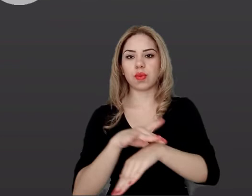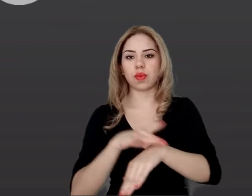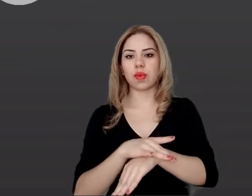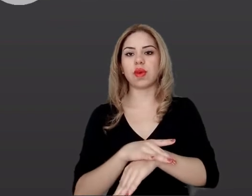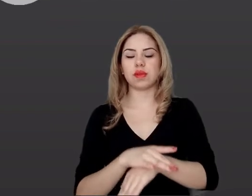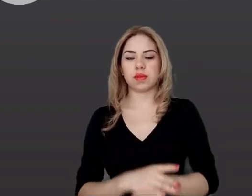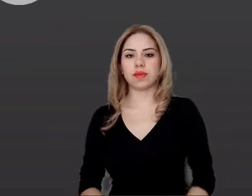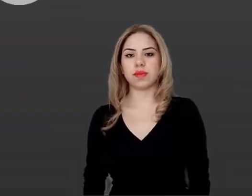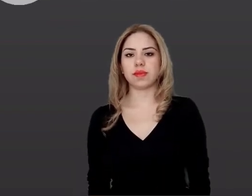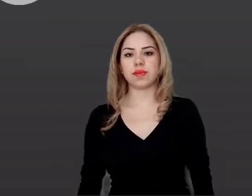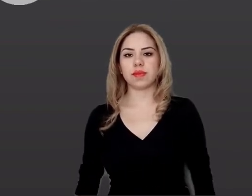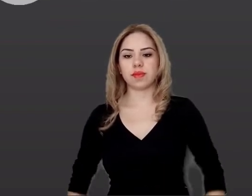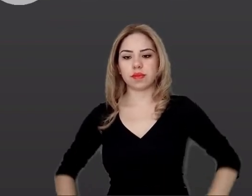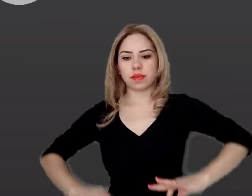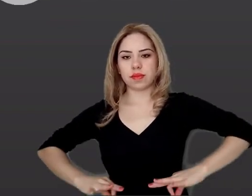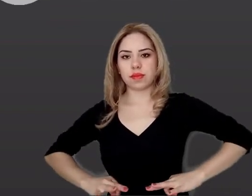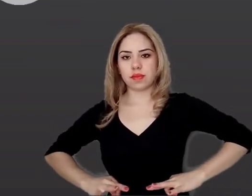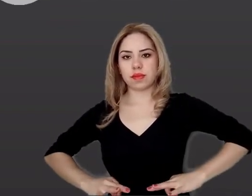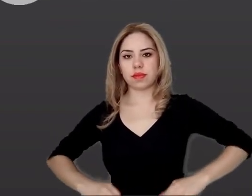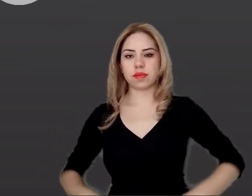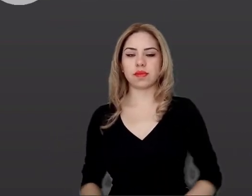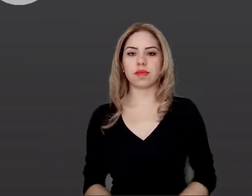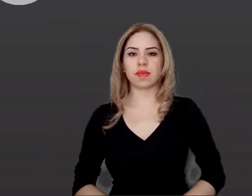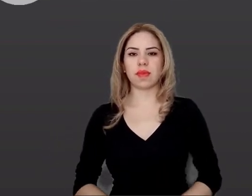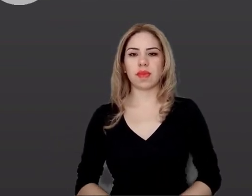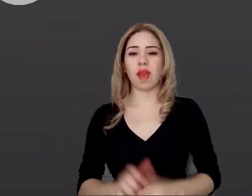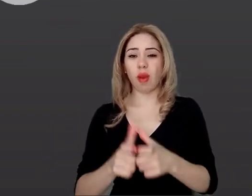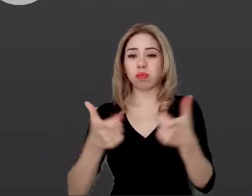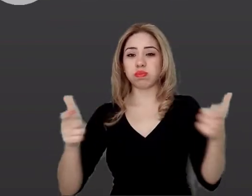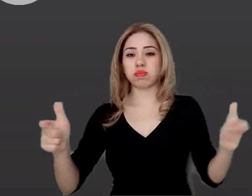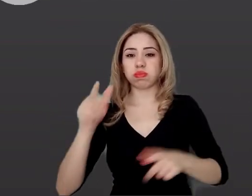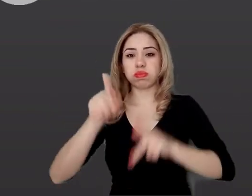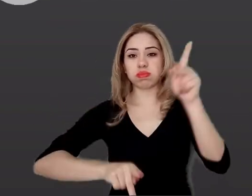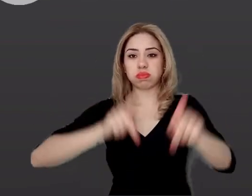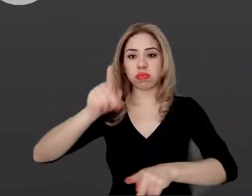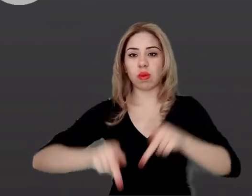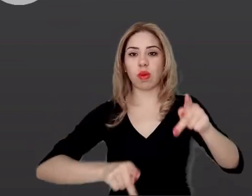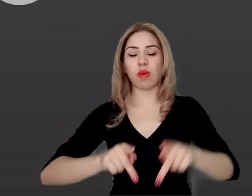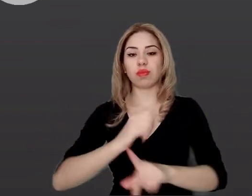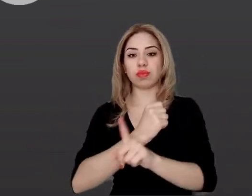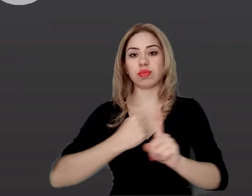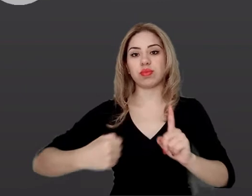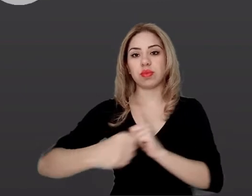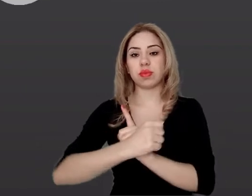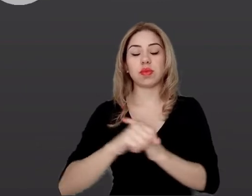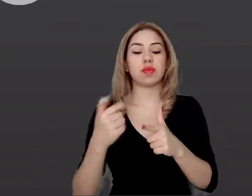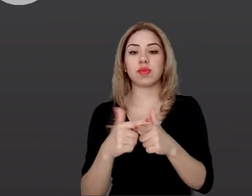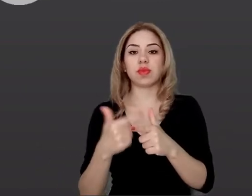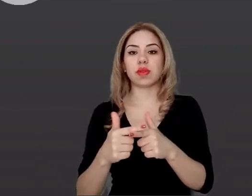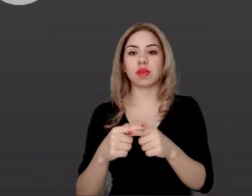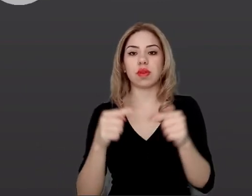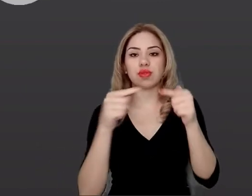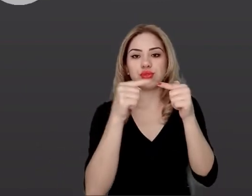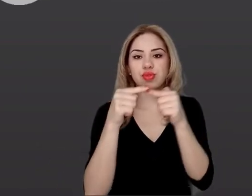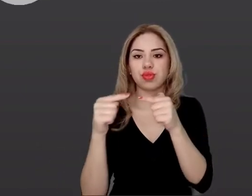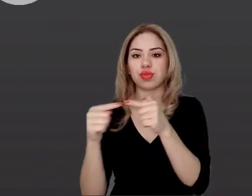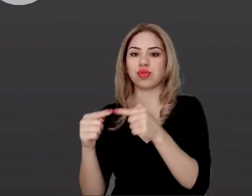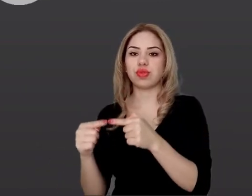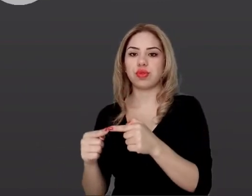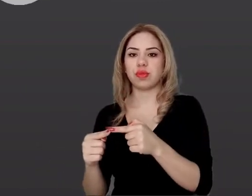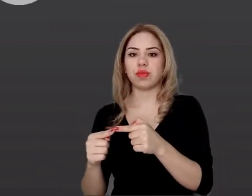A doença renal crônica ela tem aumentado muito na nossa população. Isso porque ela vem associada a várias doenças